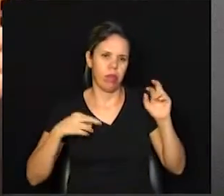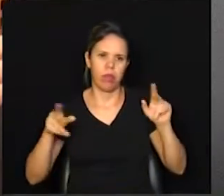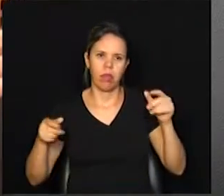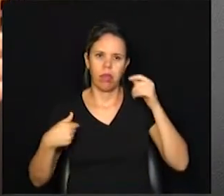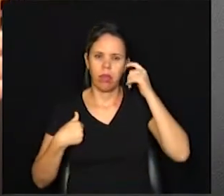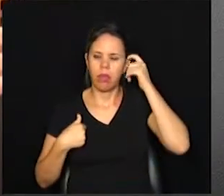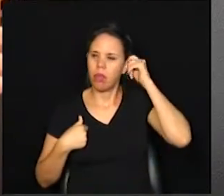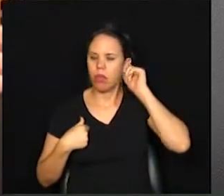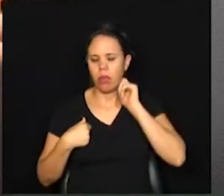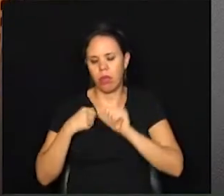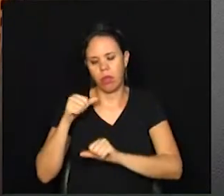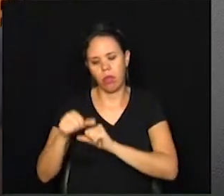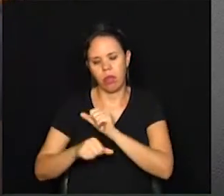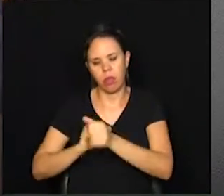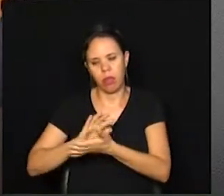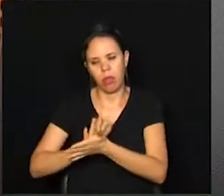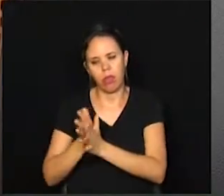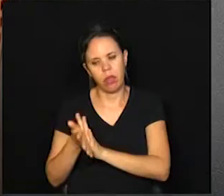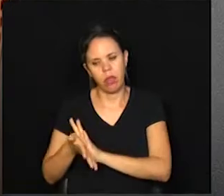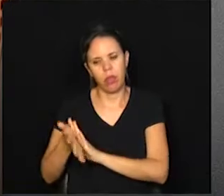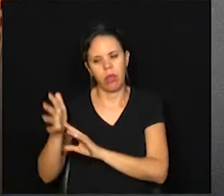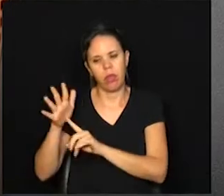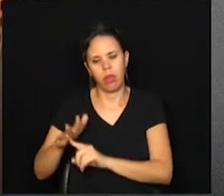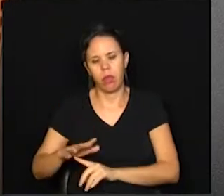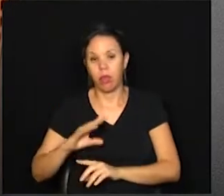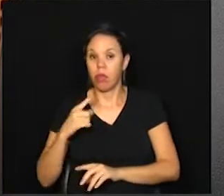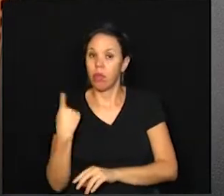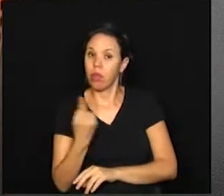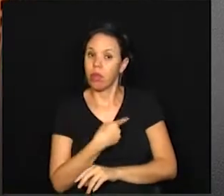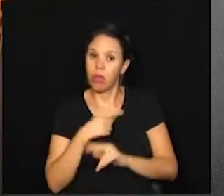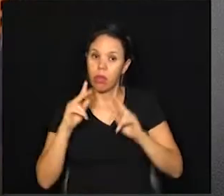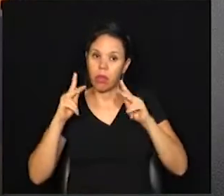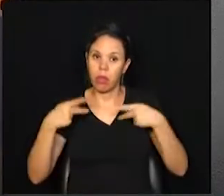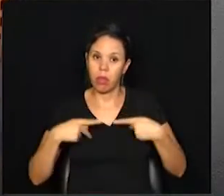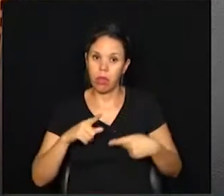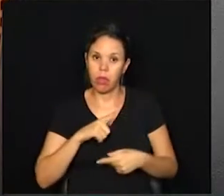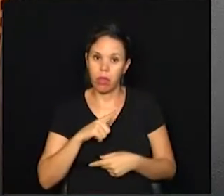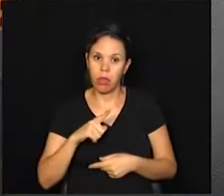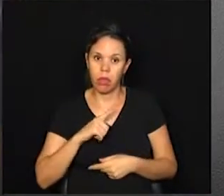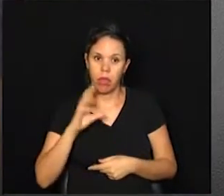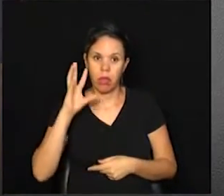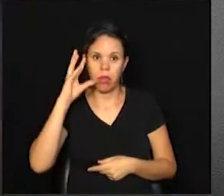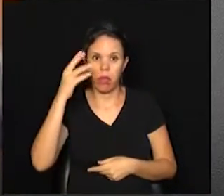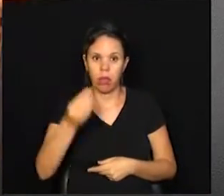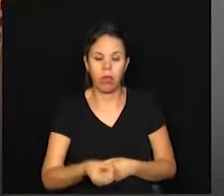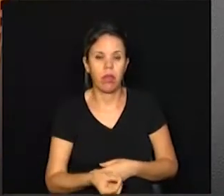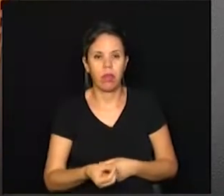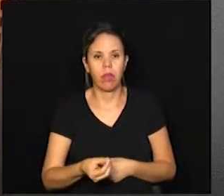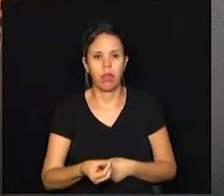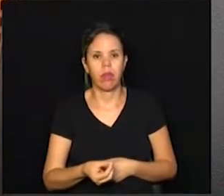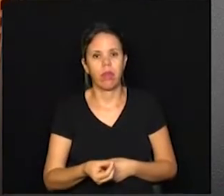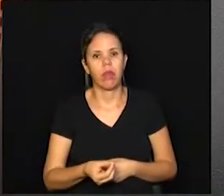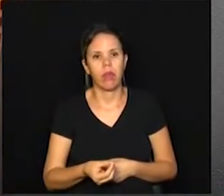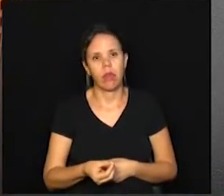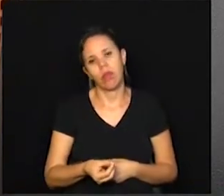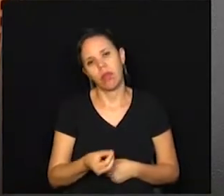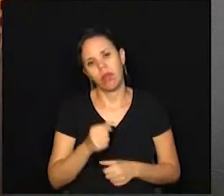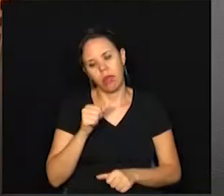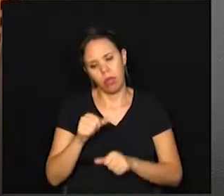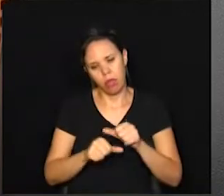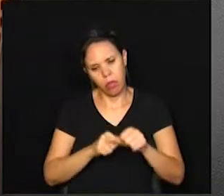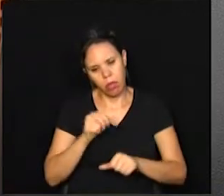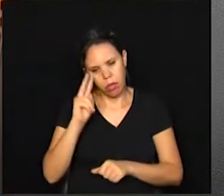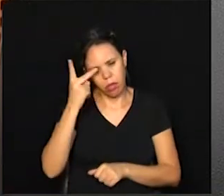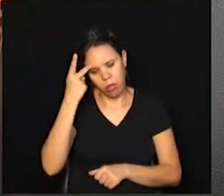eu vou desconstruí-lo. Nós somos todos humanos, nós temos que compreender, nós temos que ter filtros, e nós temos